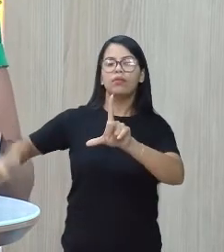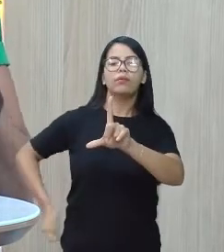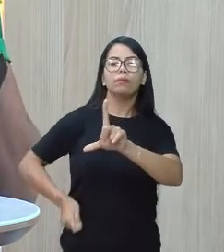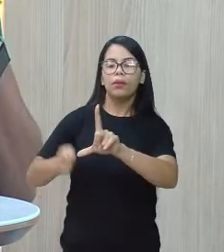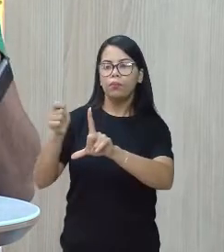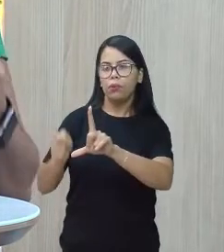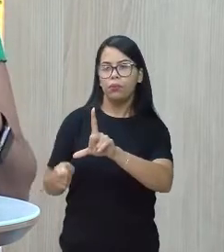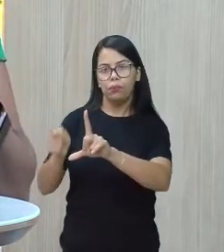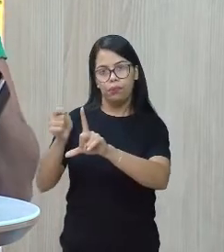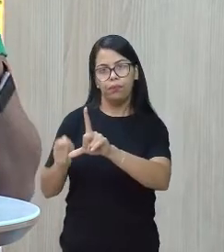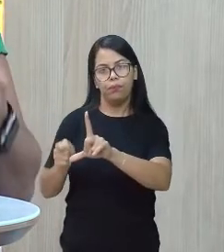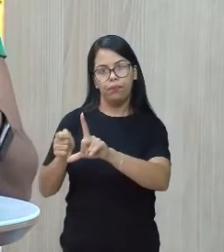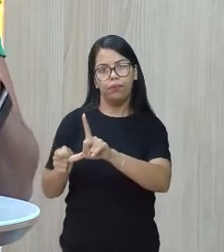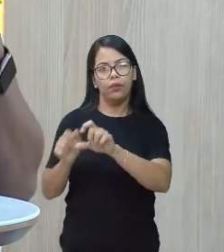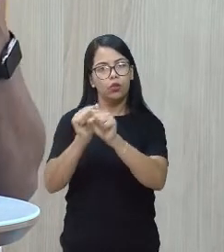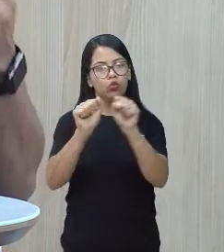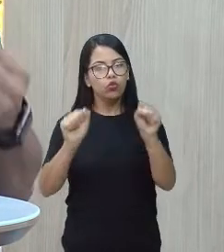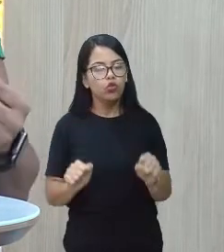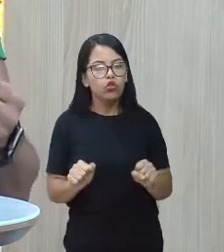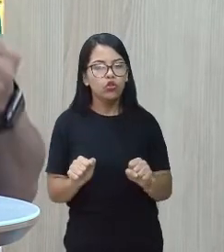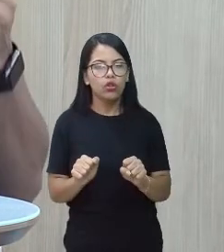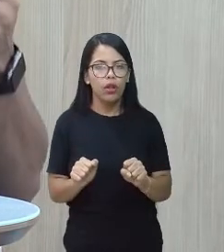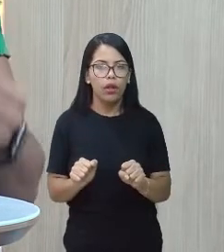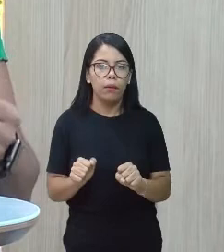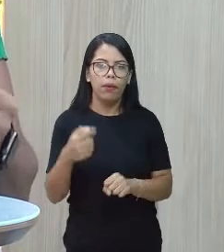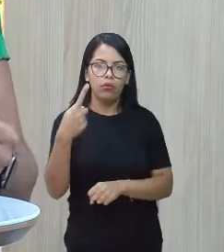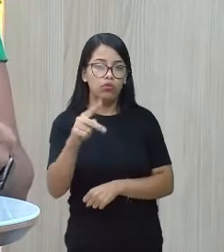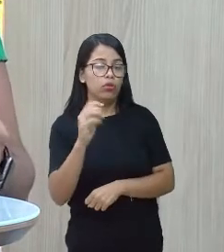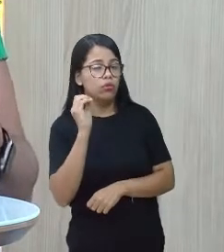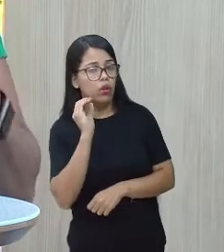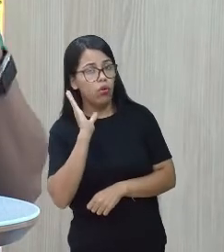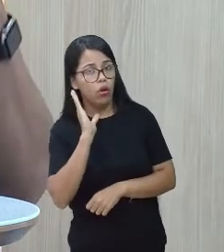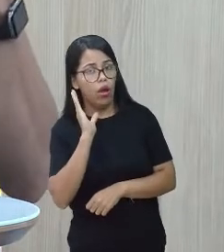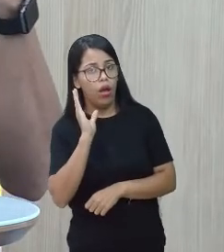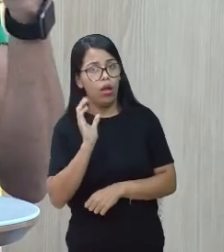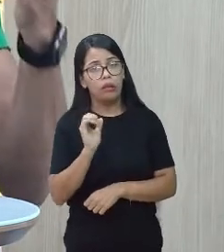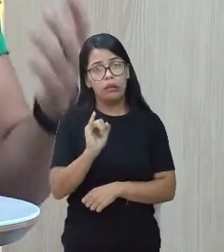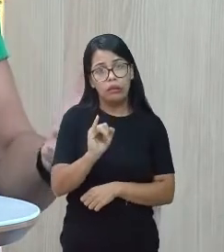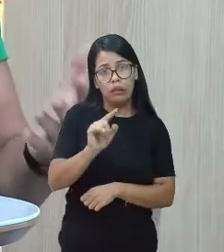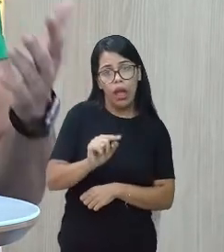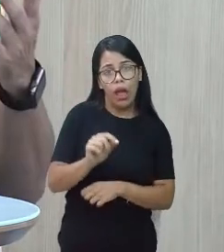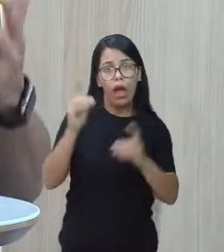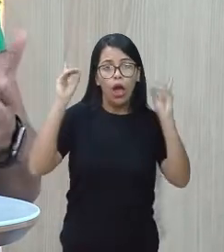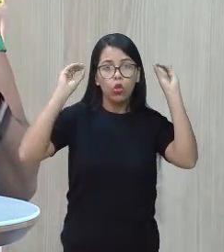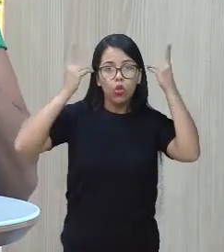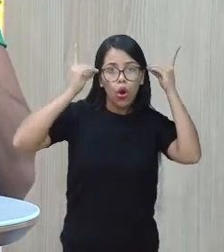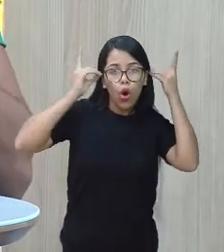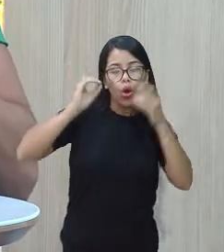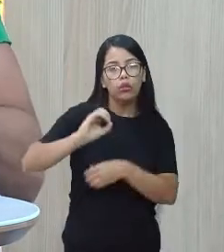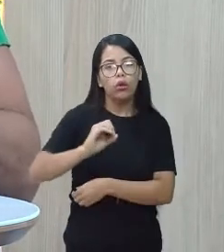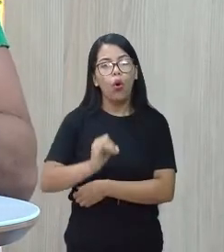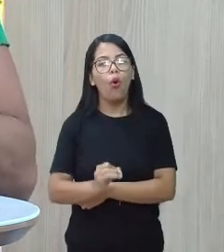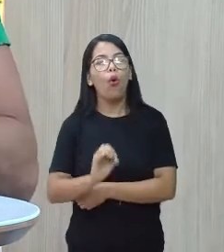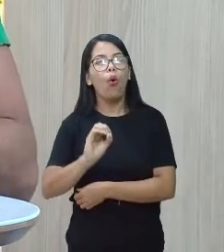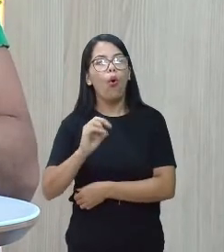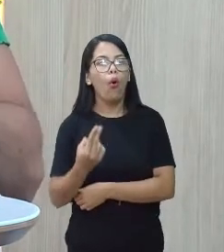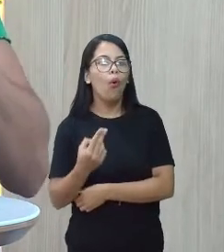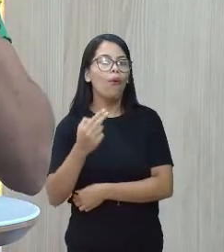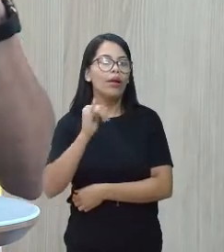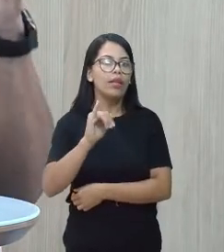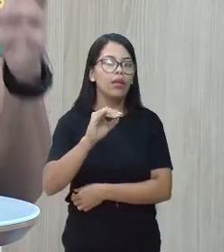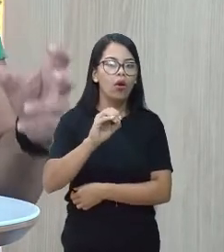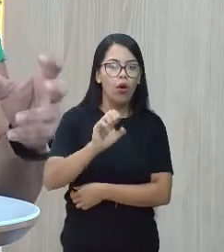apontar para o QR Code do sistema operacional do seu celular, seja ele Android ou iOS, certo?